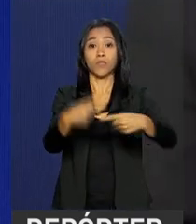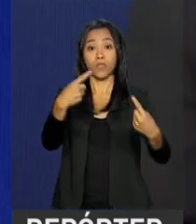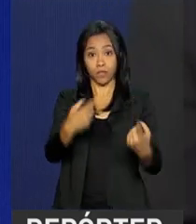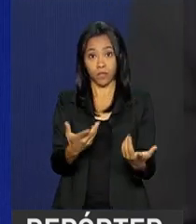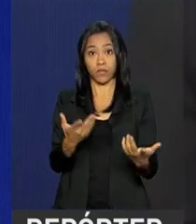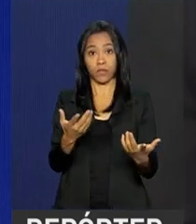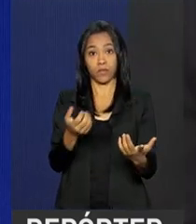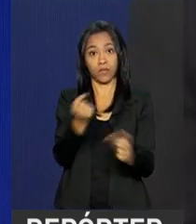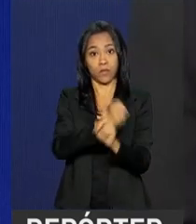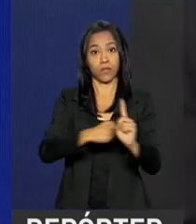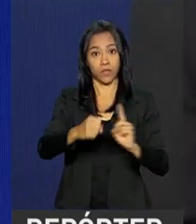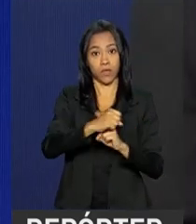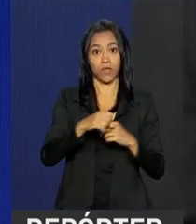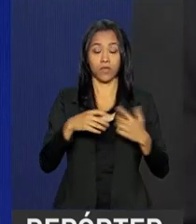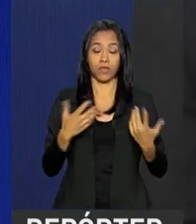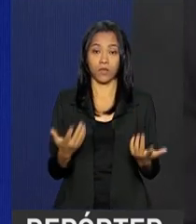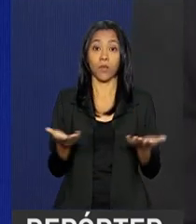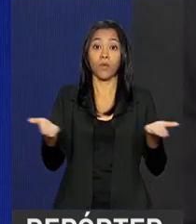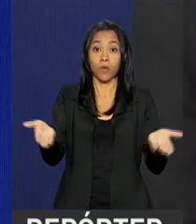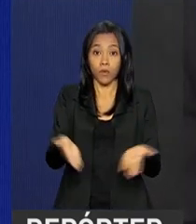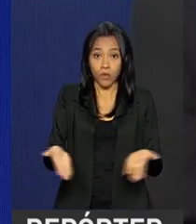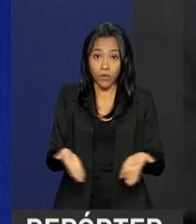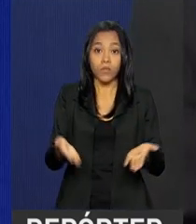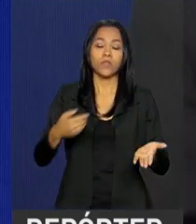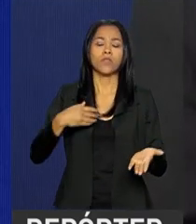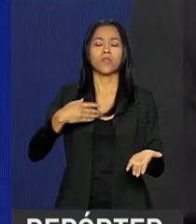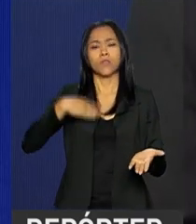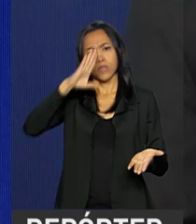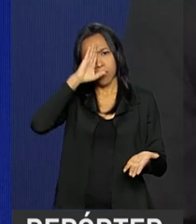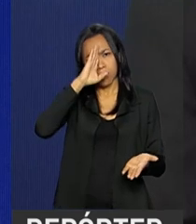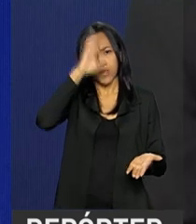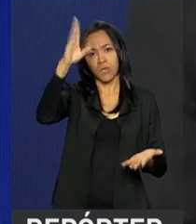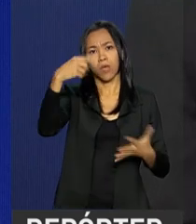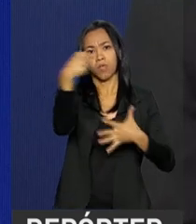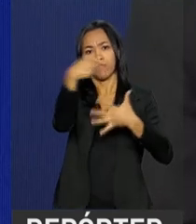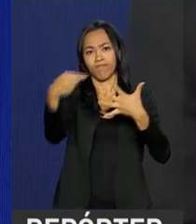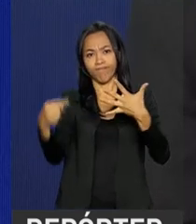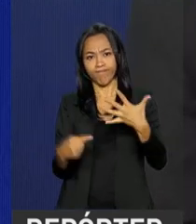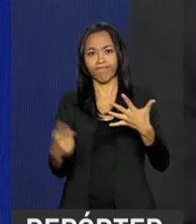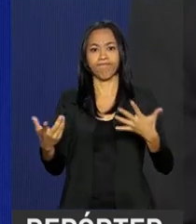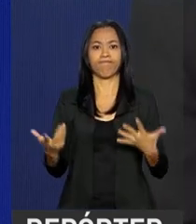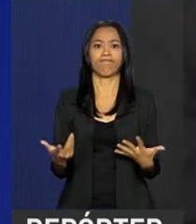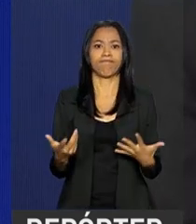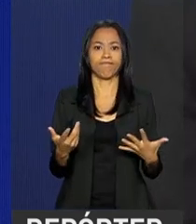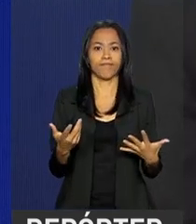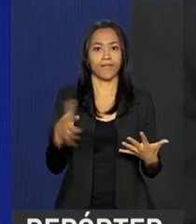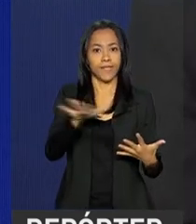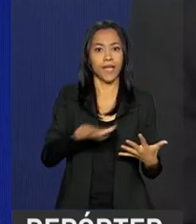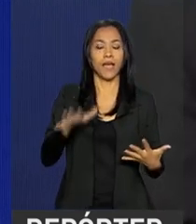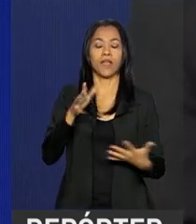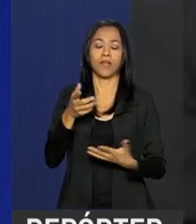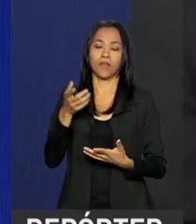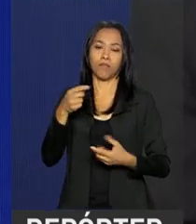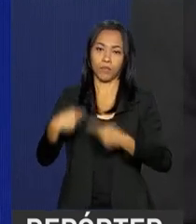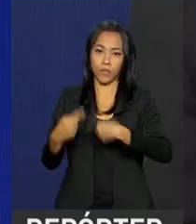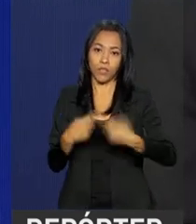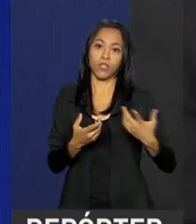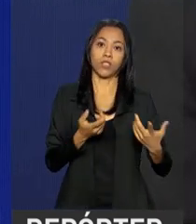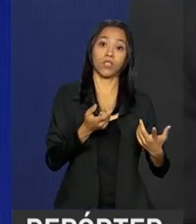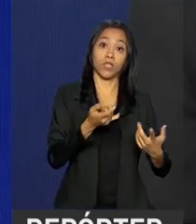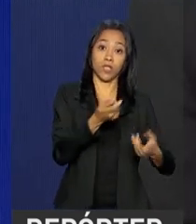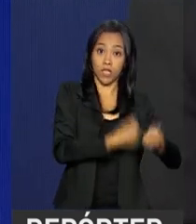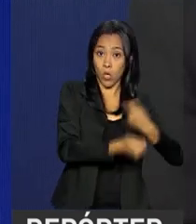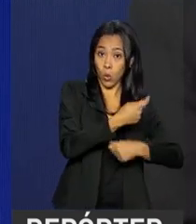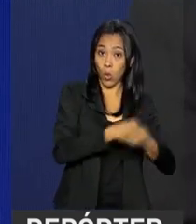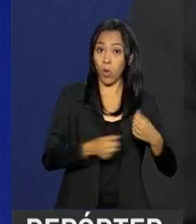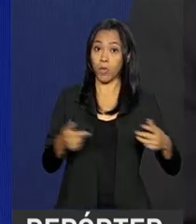sociais. Aliás, hoje, os principais atores políticos e econômicos convergem